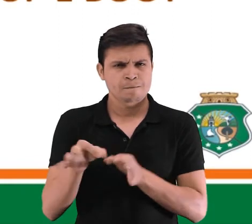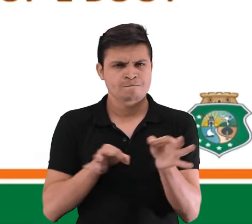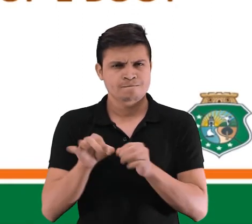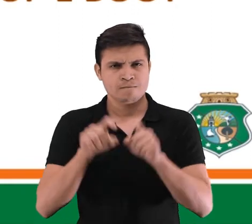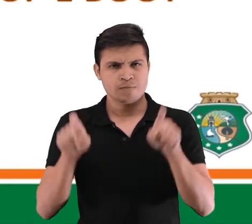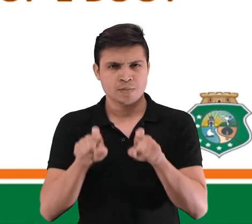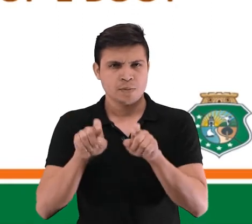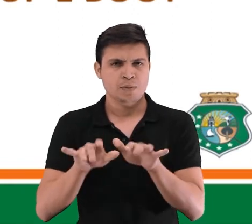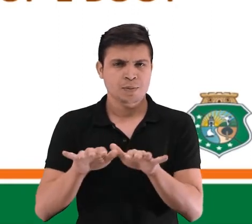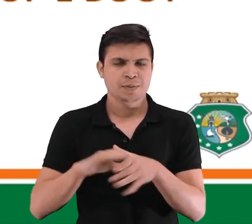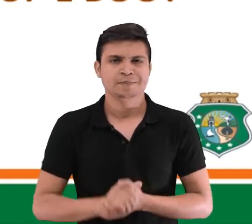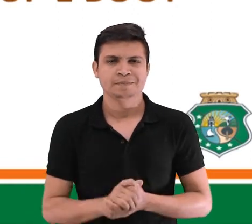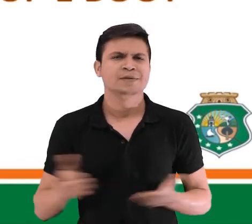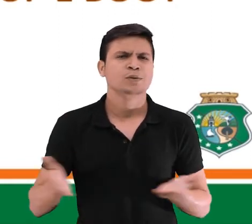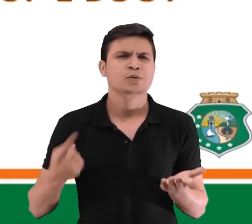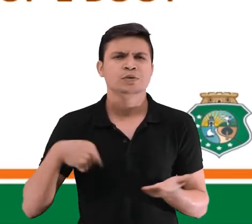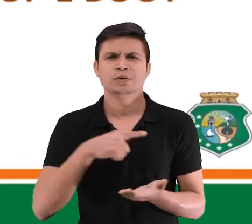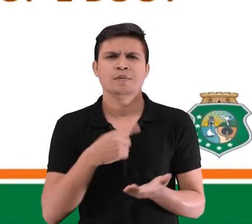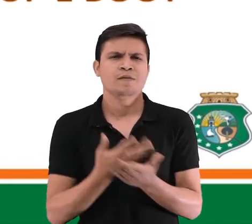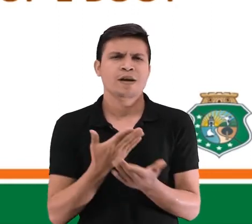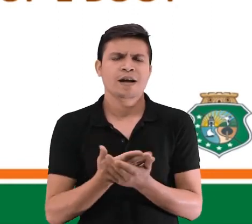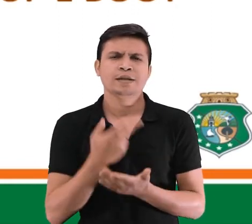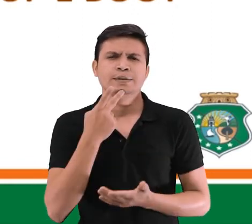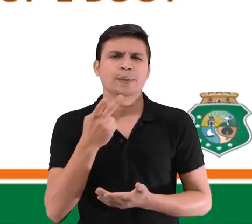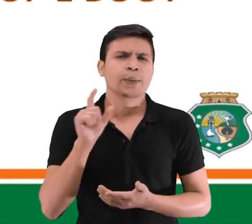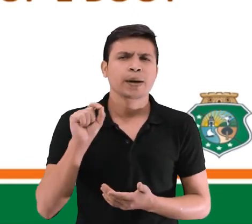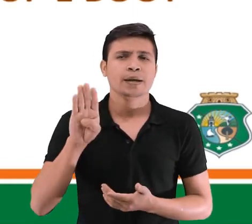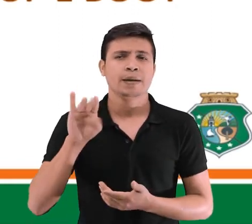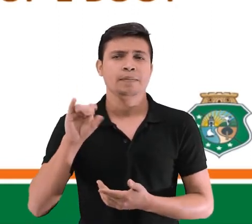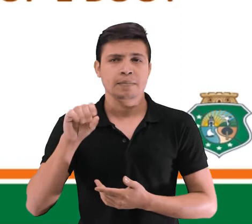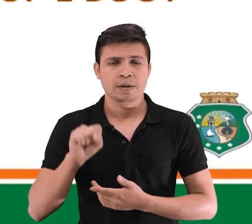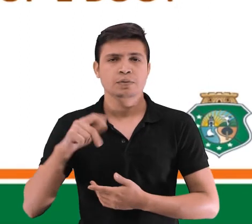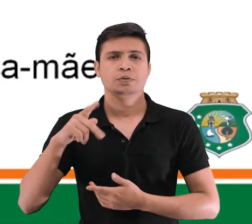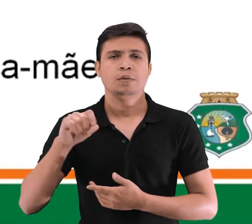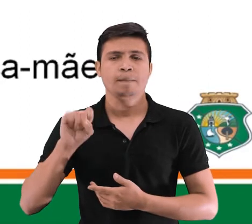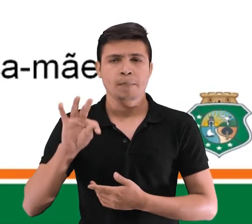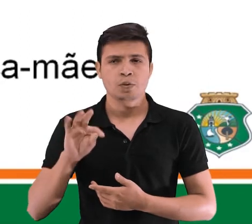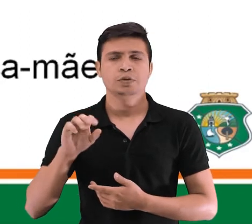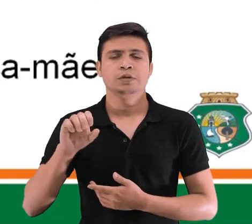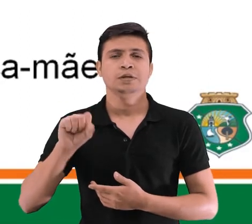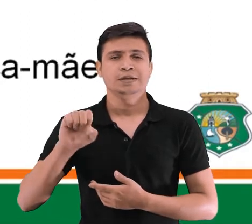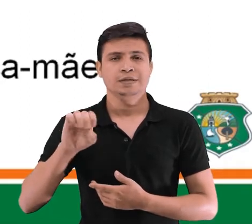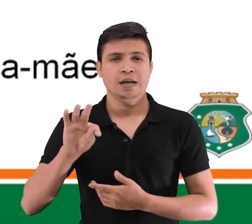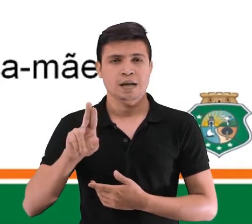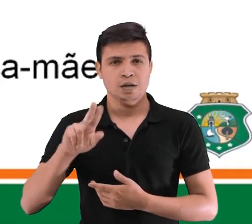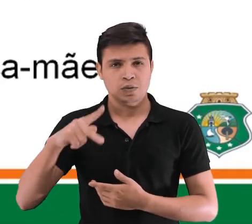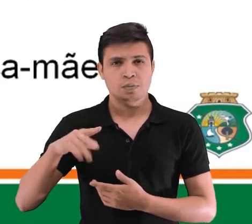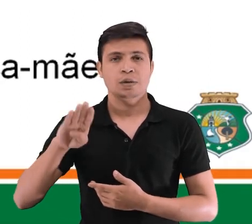Hoje nós vamos falar e entender um pouco o que é BIOS, Post, Setup e Boot.